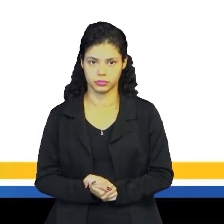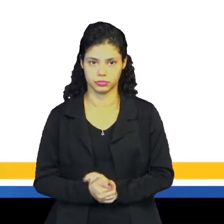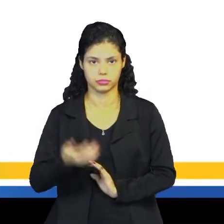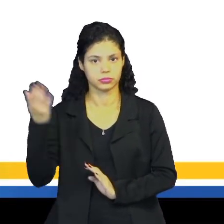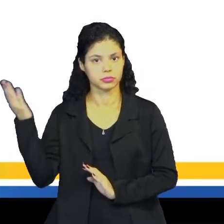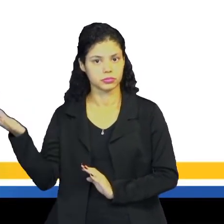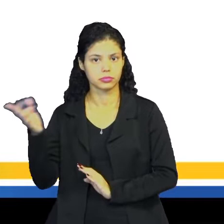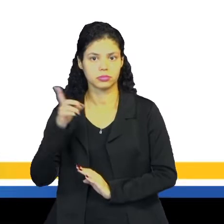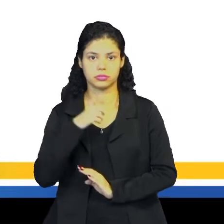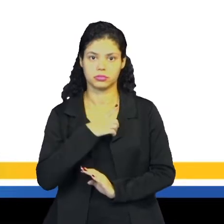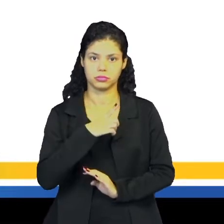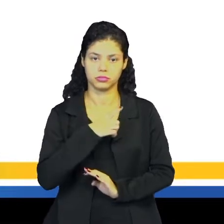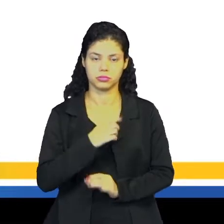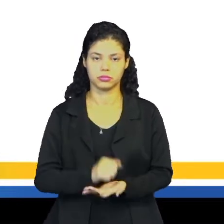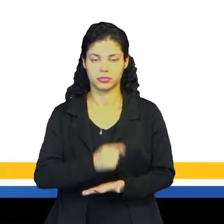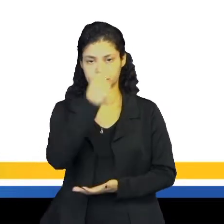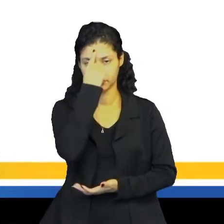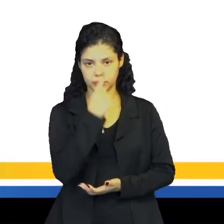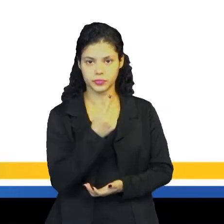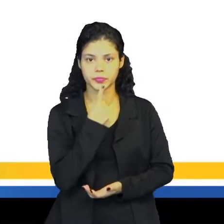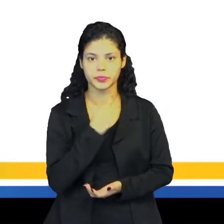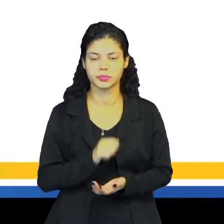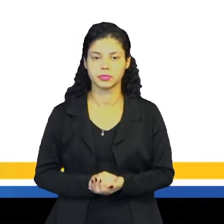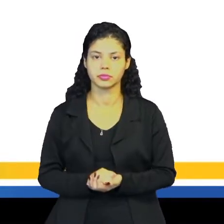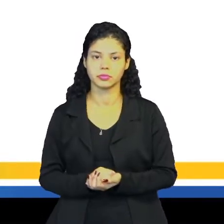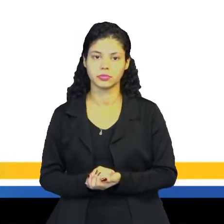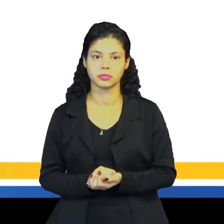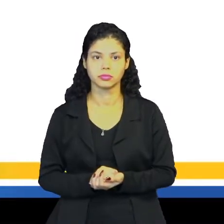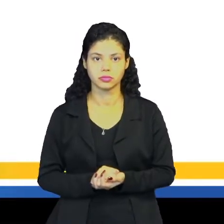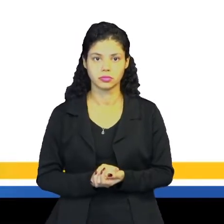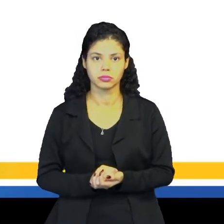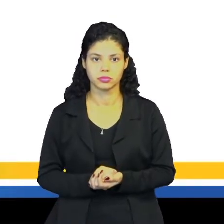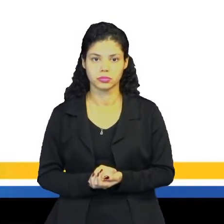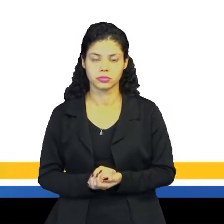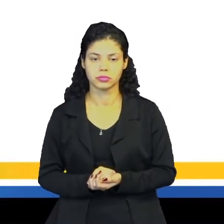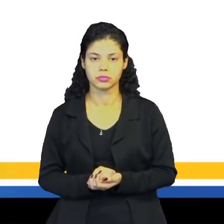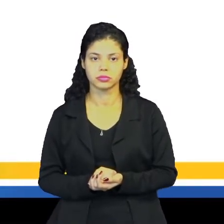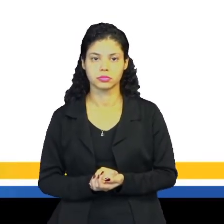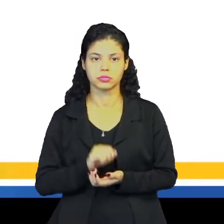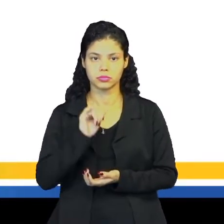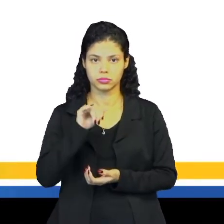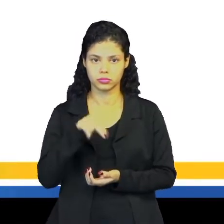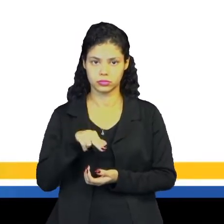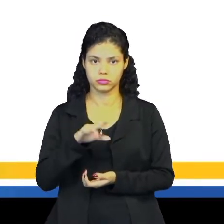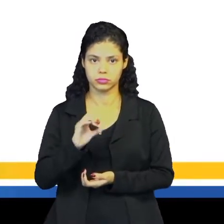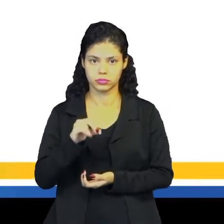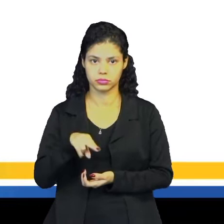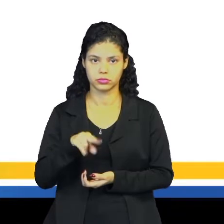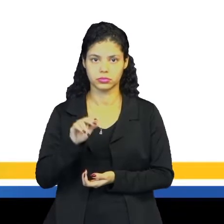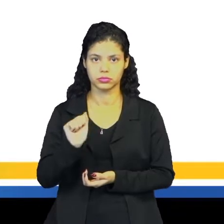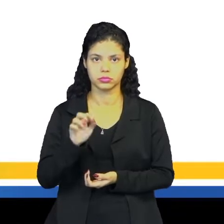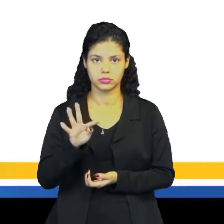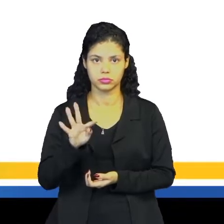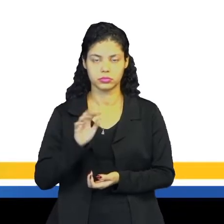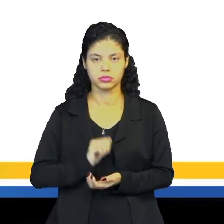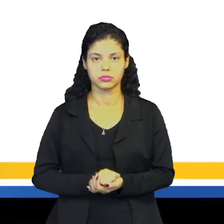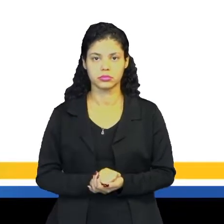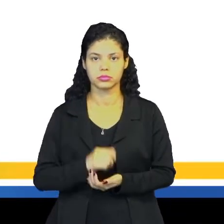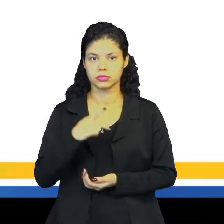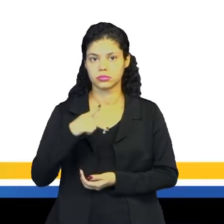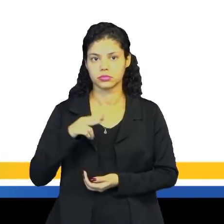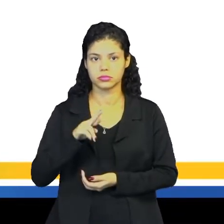Nós temos aí, né, na imagem as prepositions, as preposições in, on e at, que